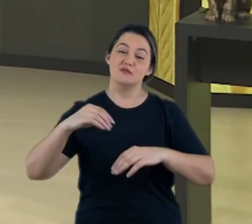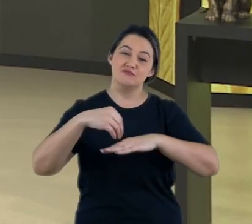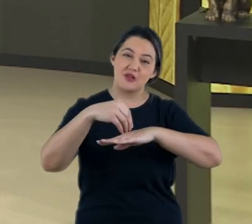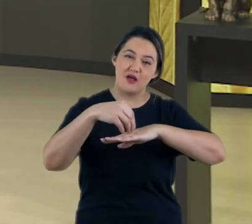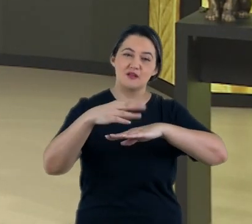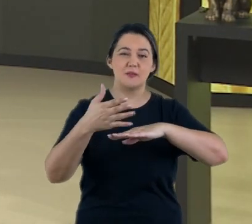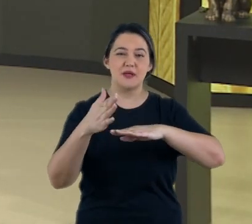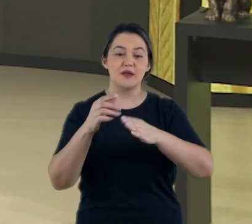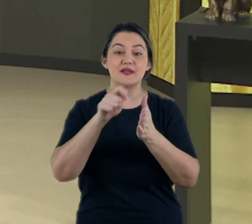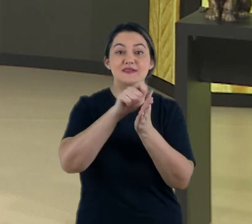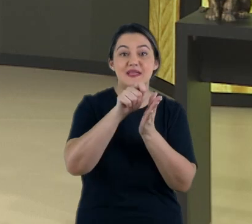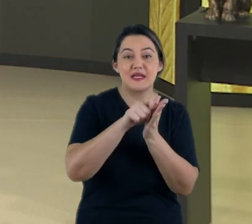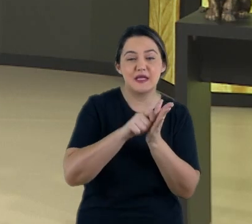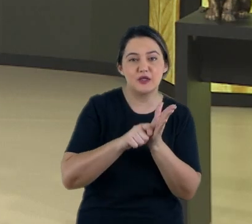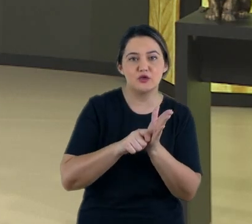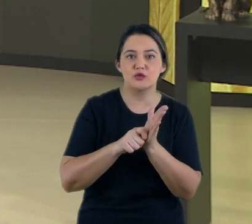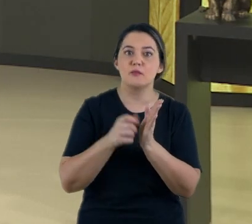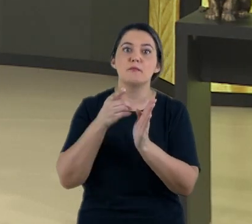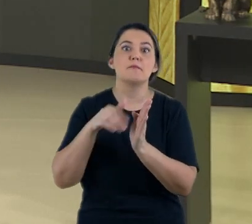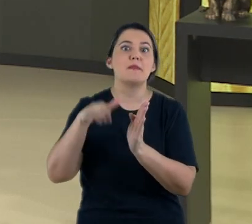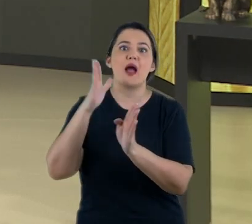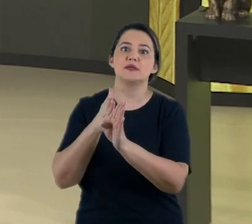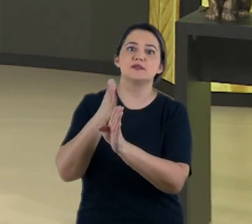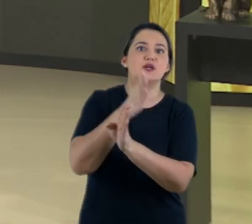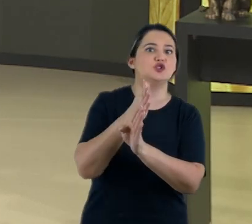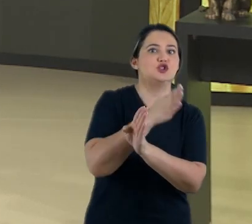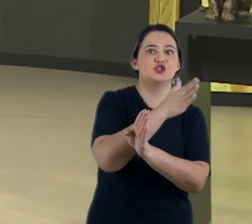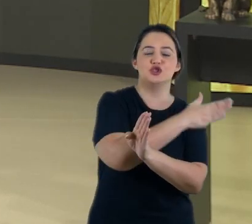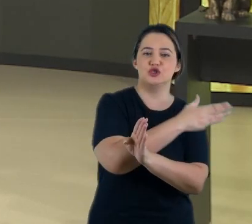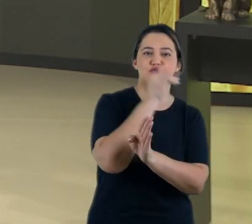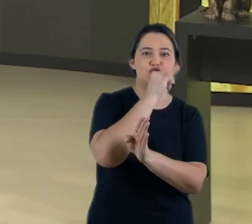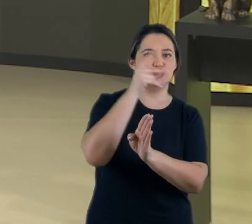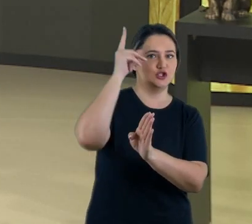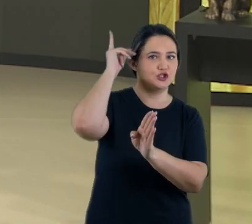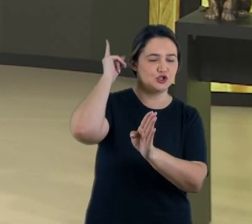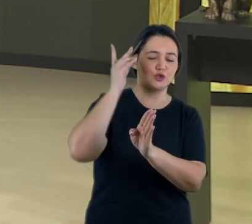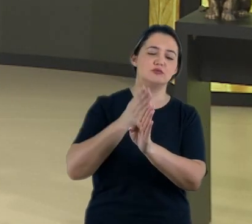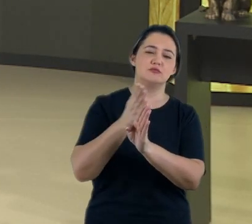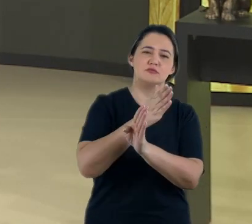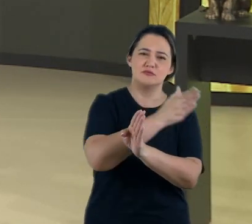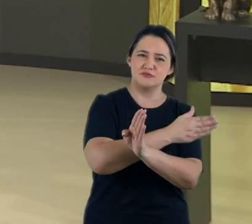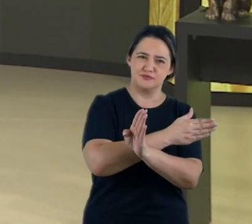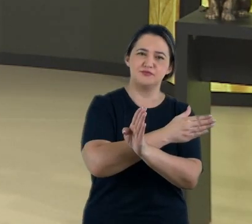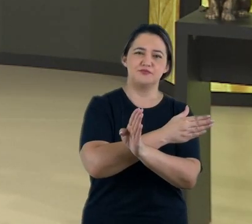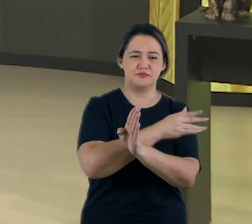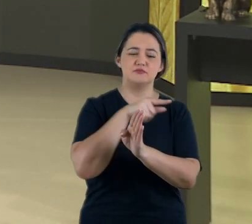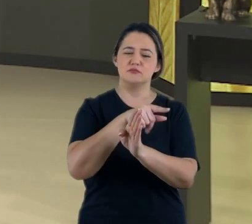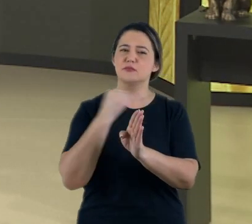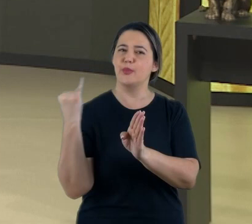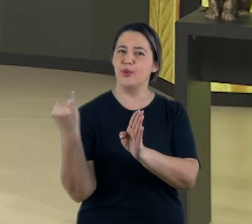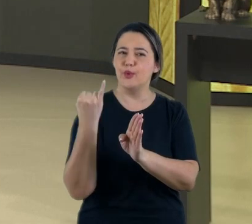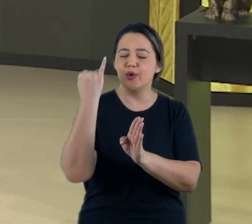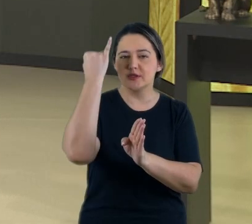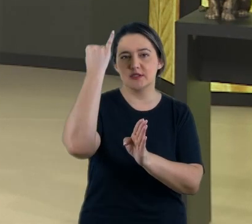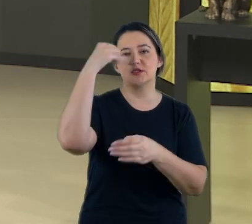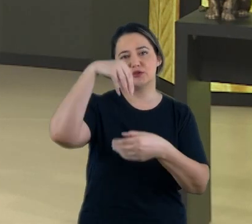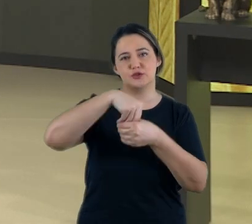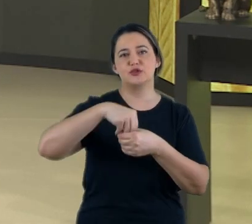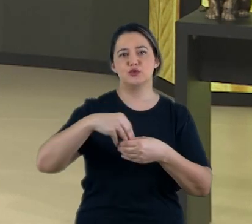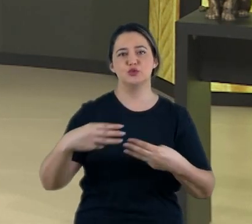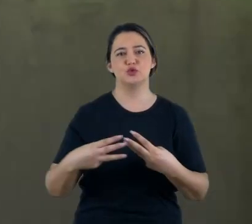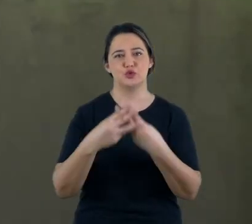seria certamente muito mais antiga, o que evidencia que era um material antigo e importante no